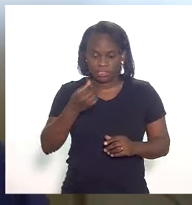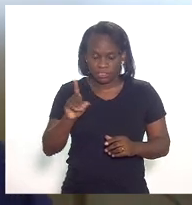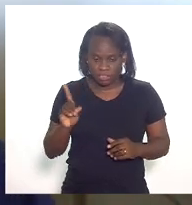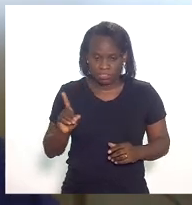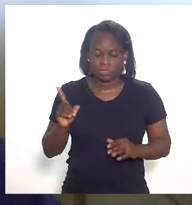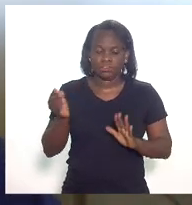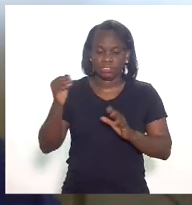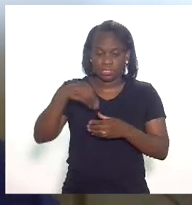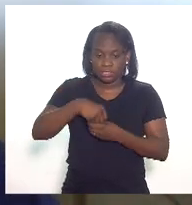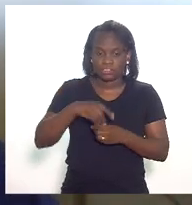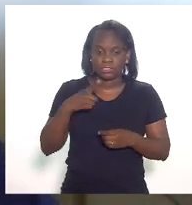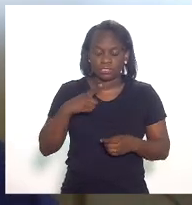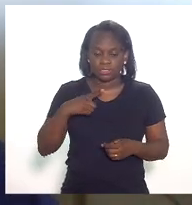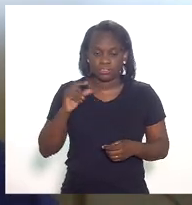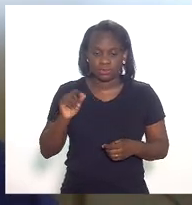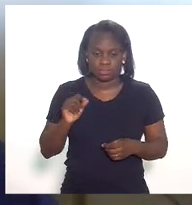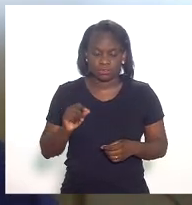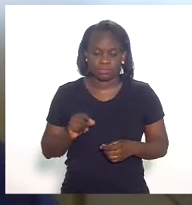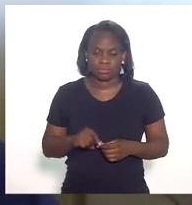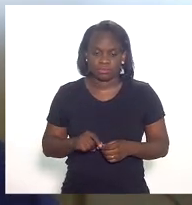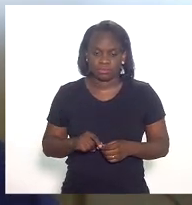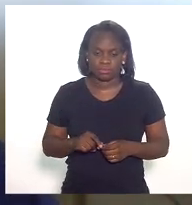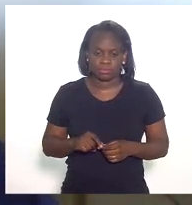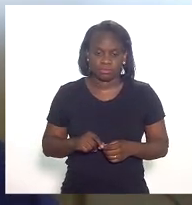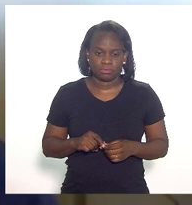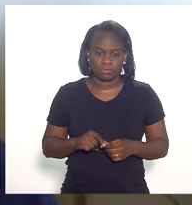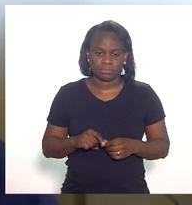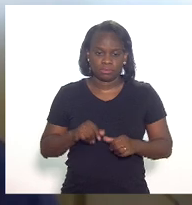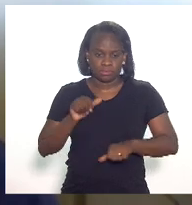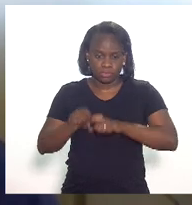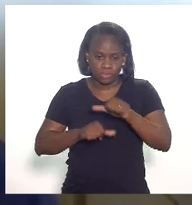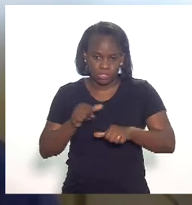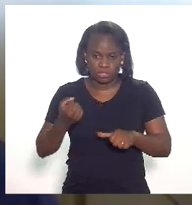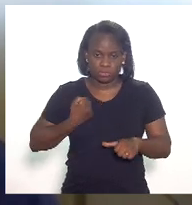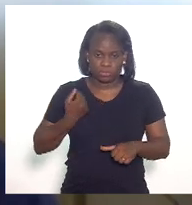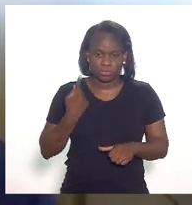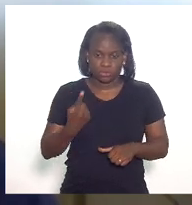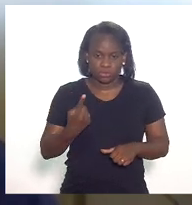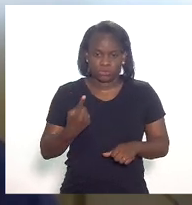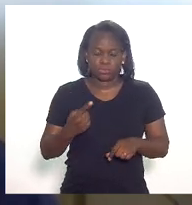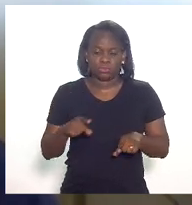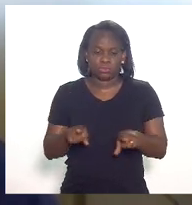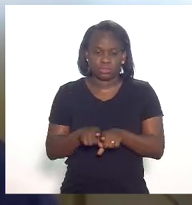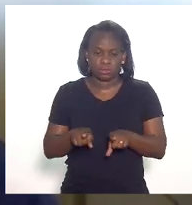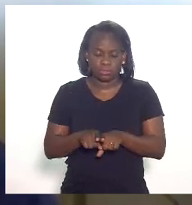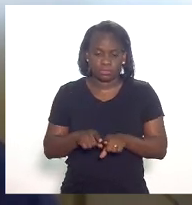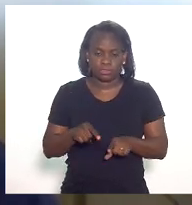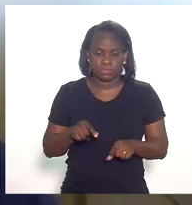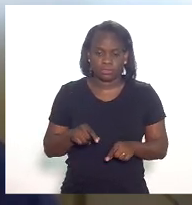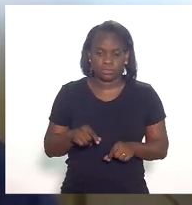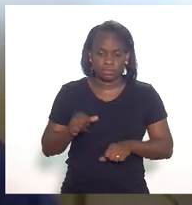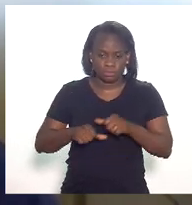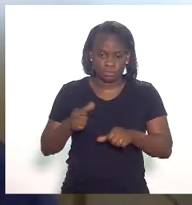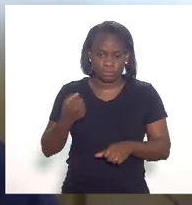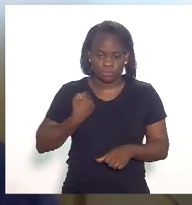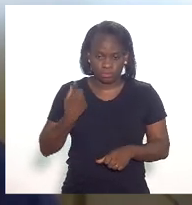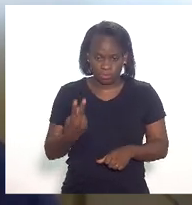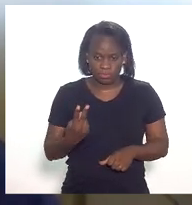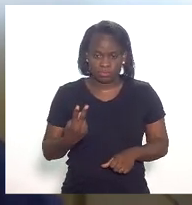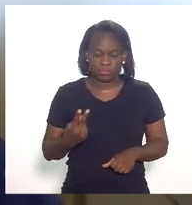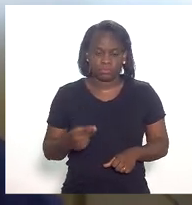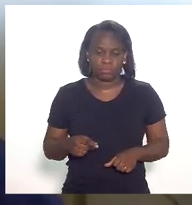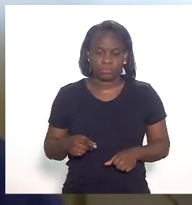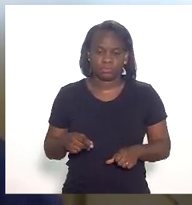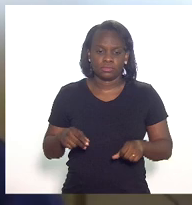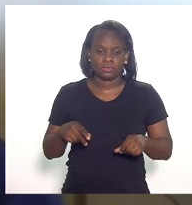prevista lá na modificativa 1 e modificativa 2, elas